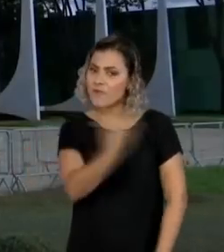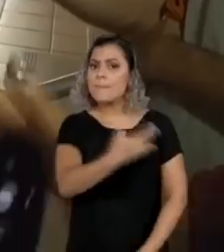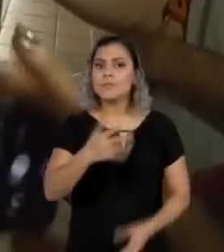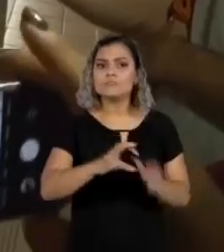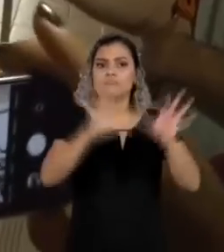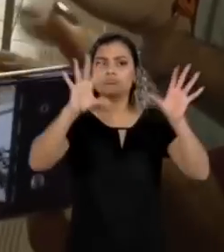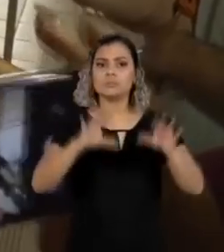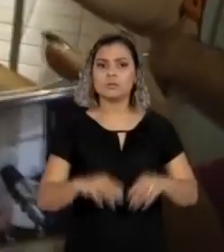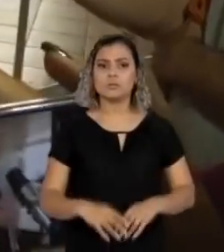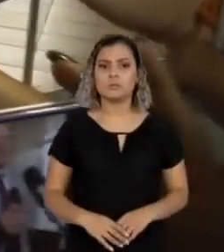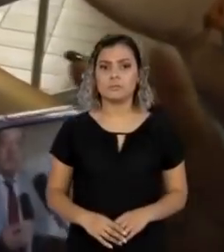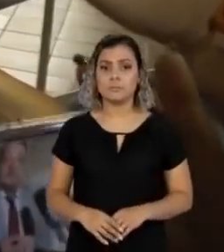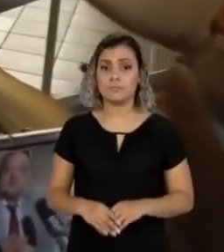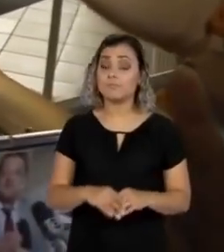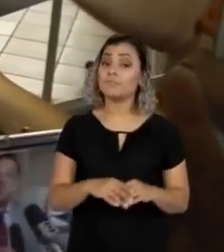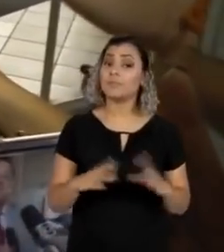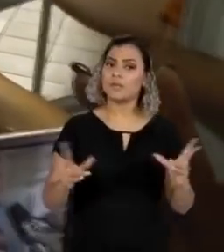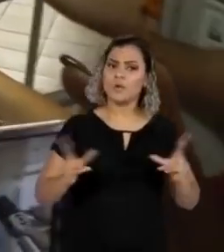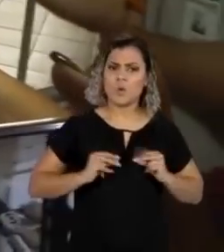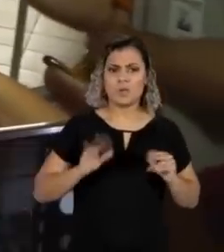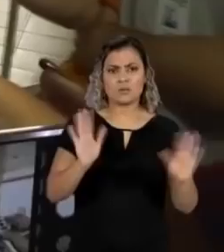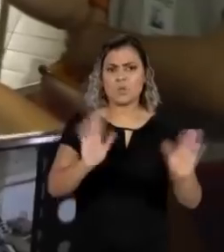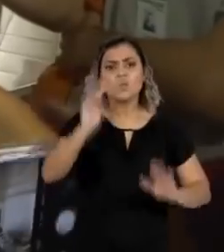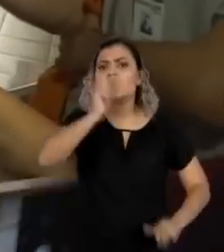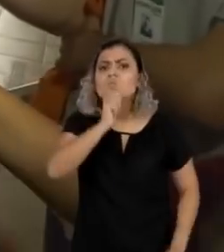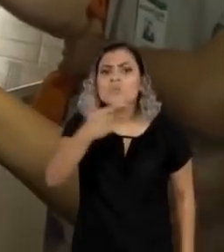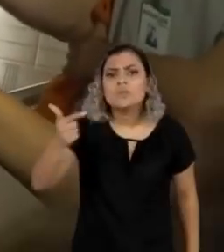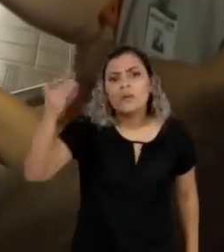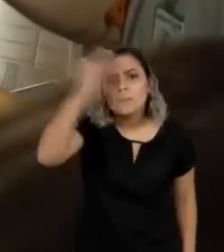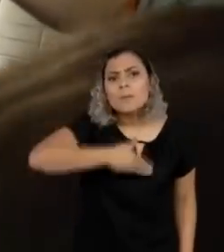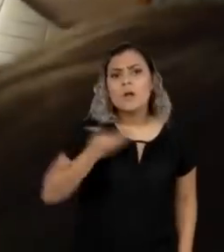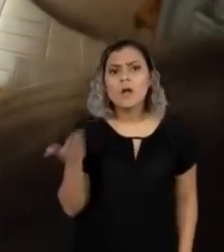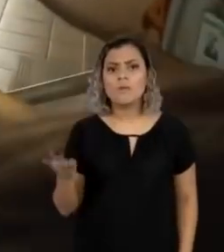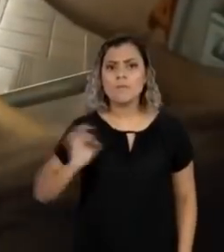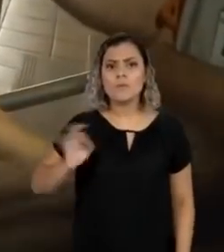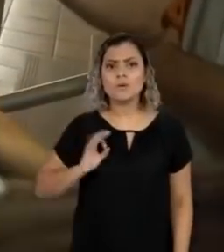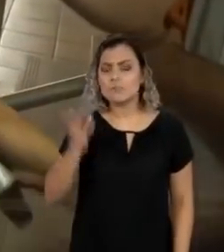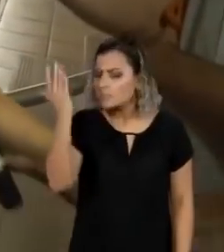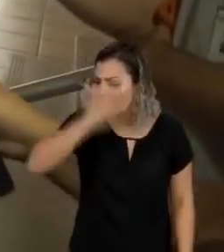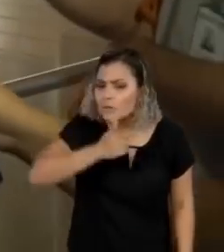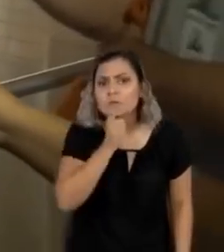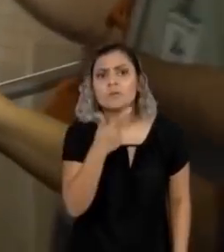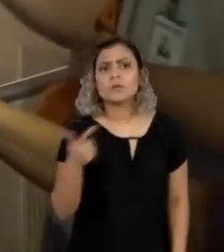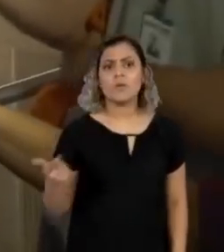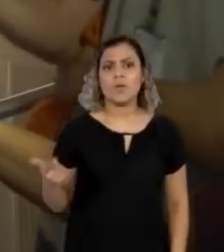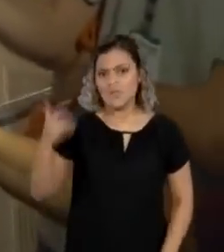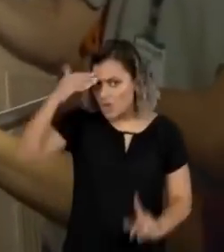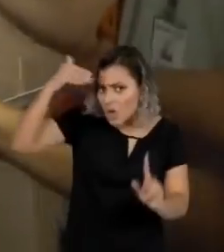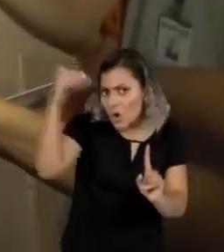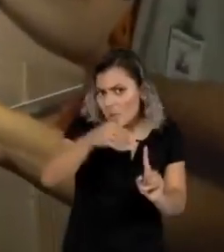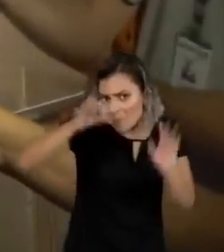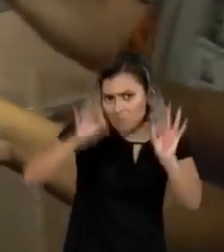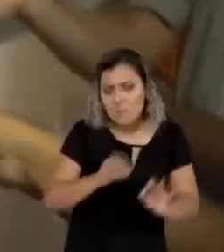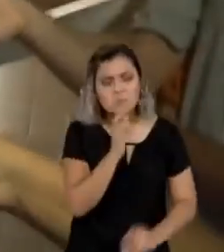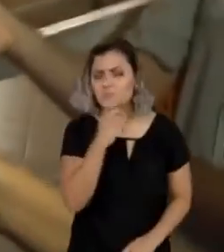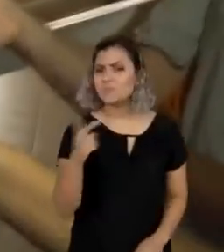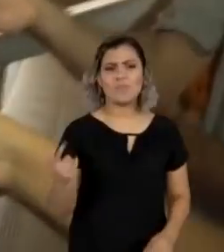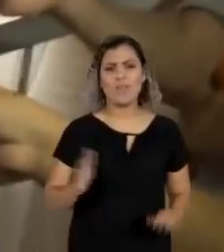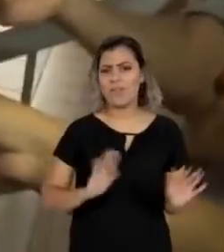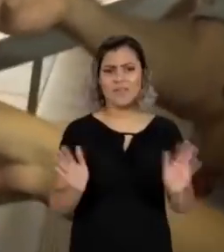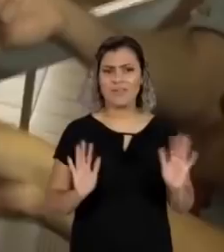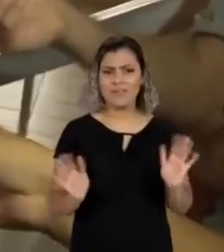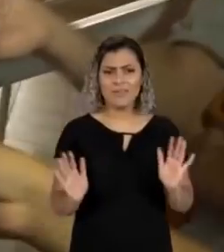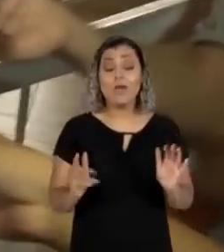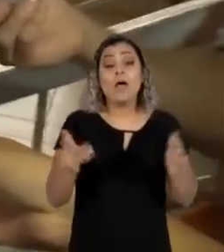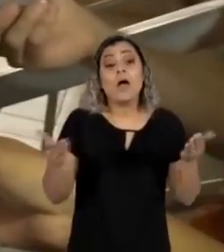Federal. Muita conclusão subjetiva da autoridade policial. Não tem uma culpa formal ainda definida. O que tem